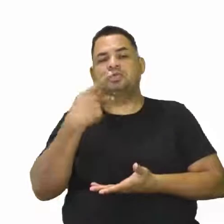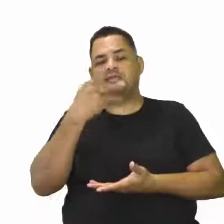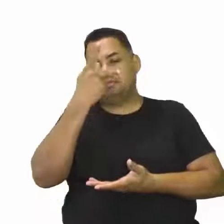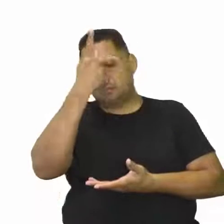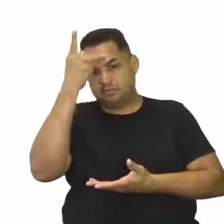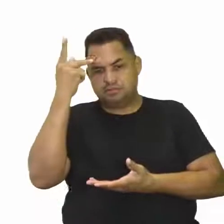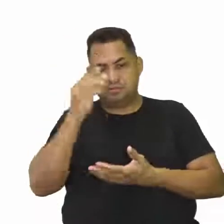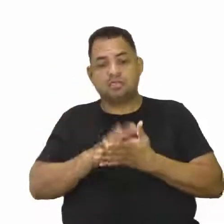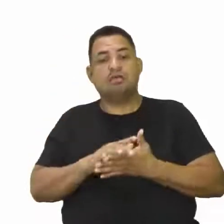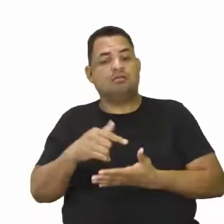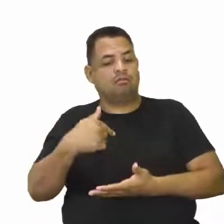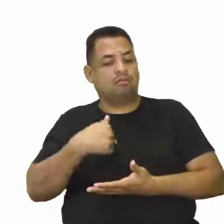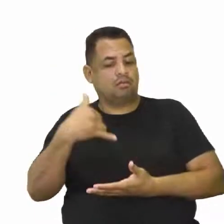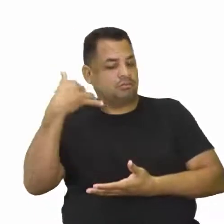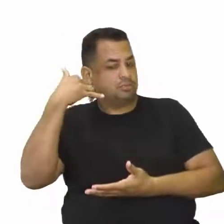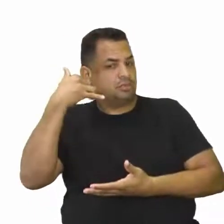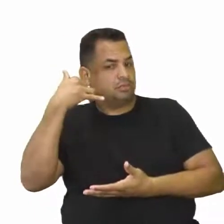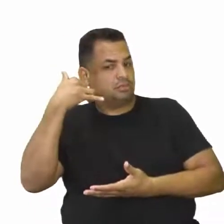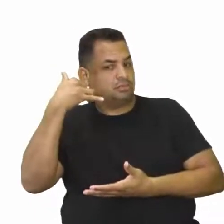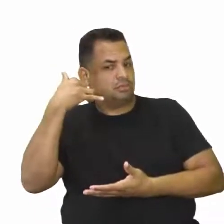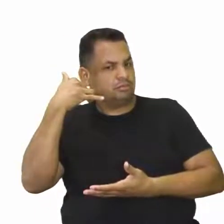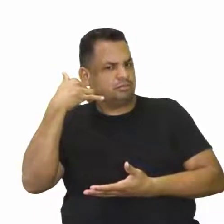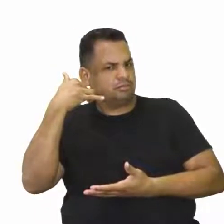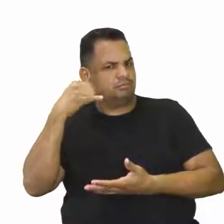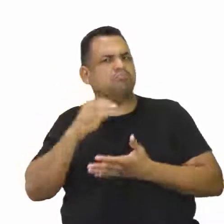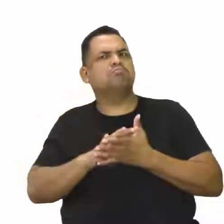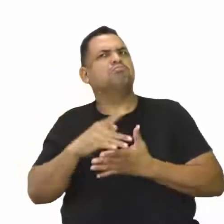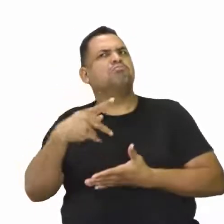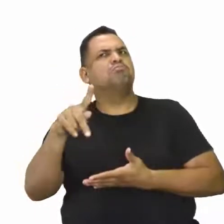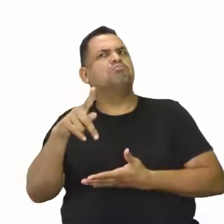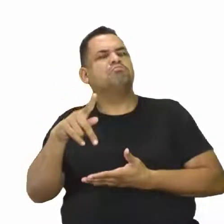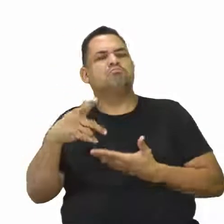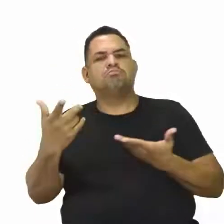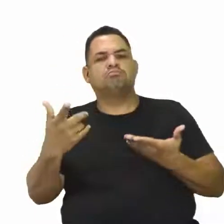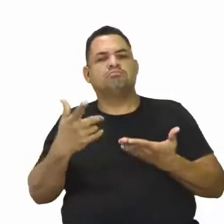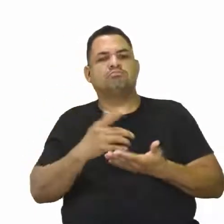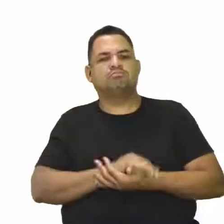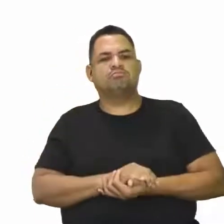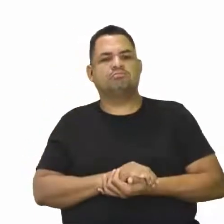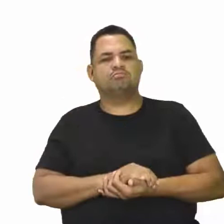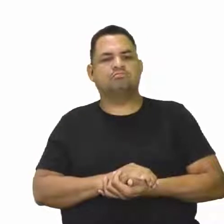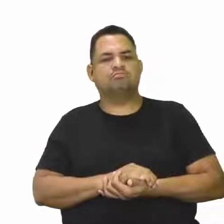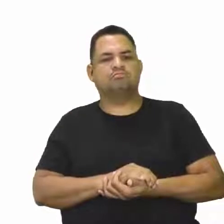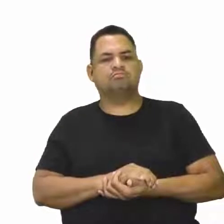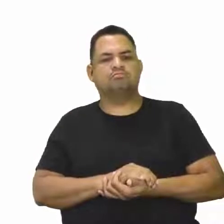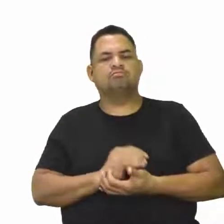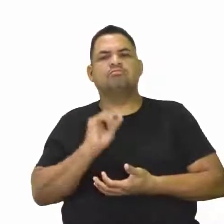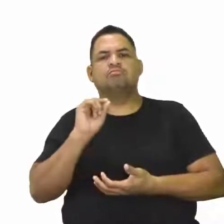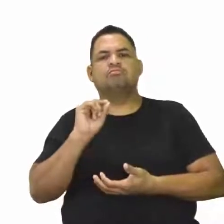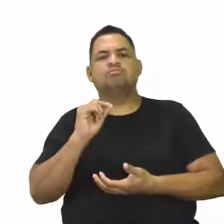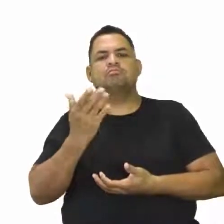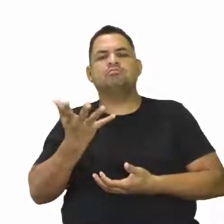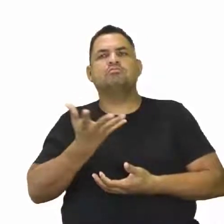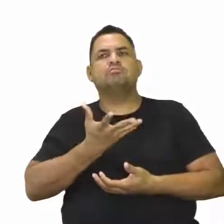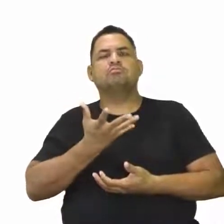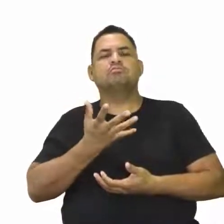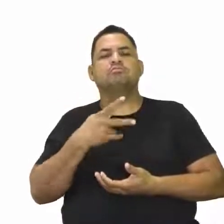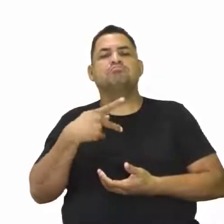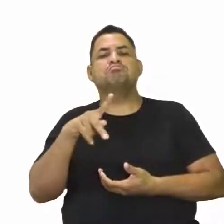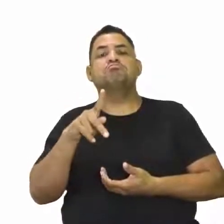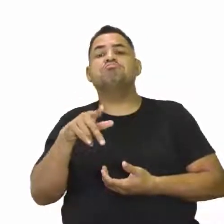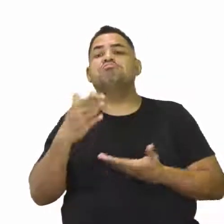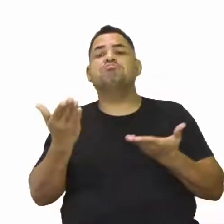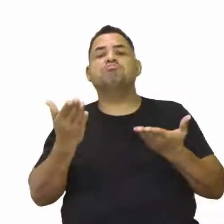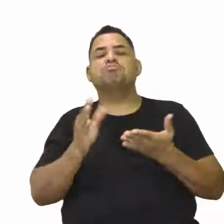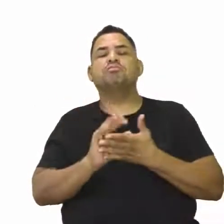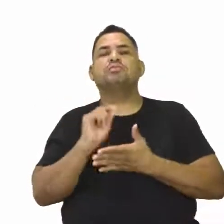eu te liguei. Aí a pessoa vai dizer, para quê? Ou, é automático. O que você queria? Para quê? O que